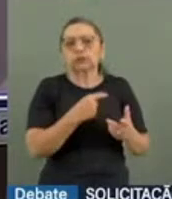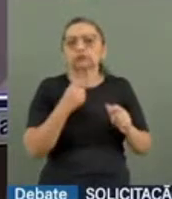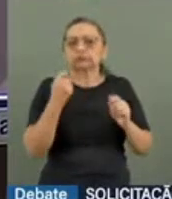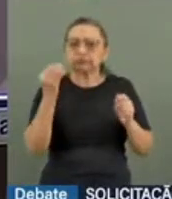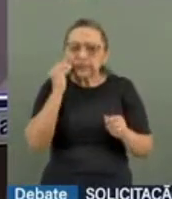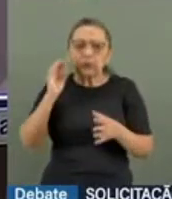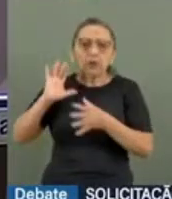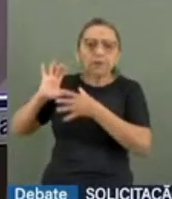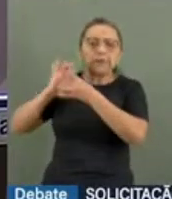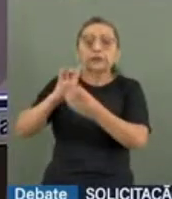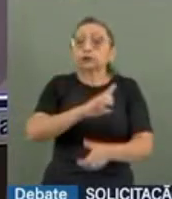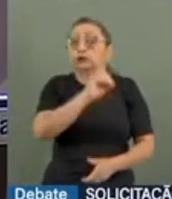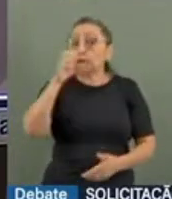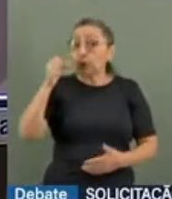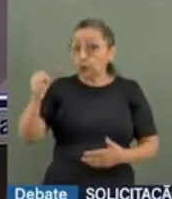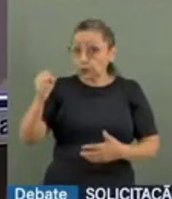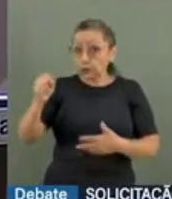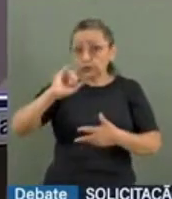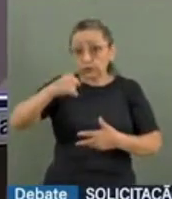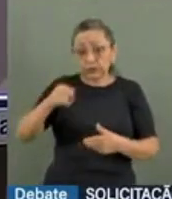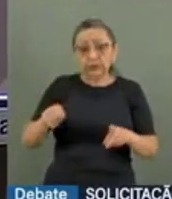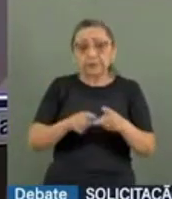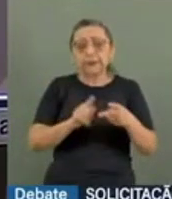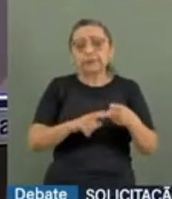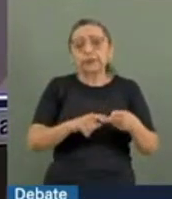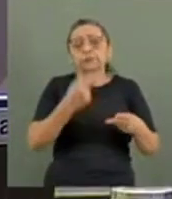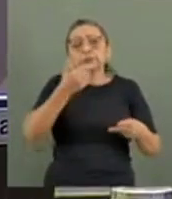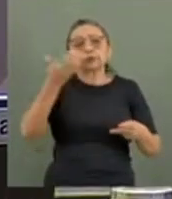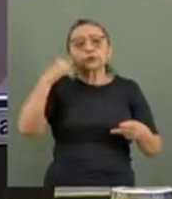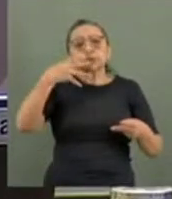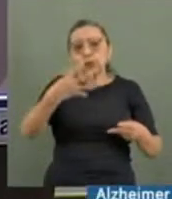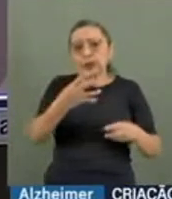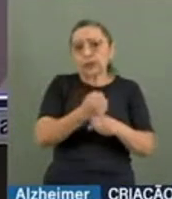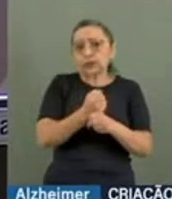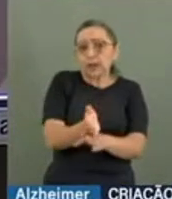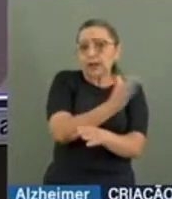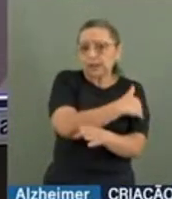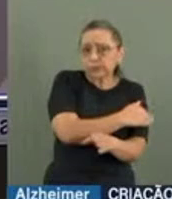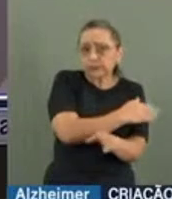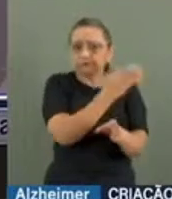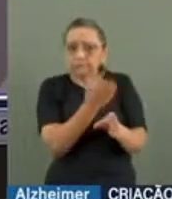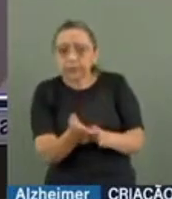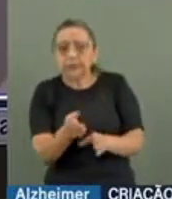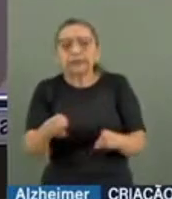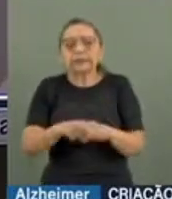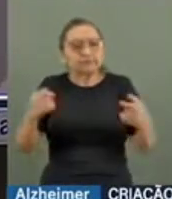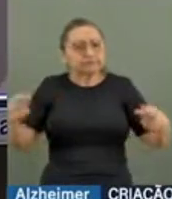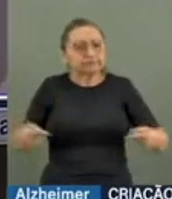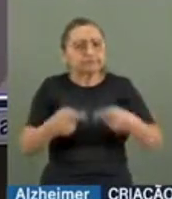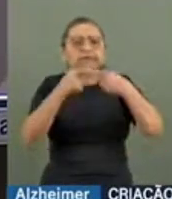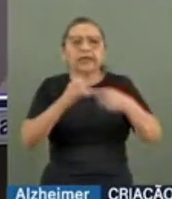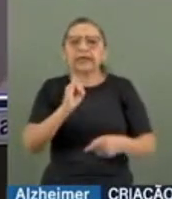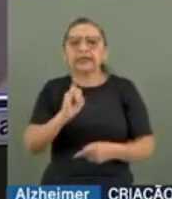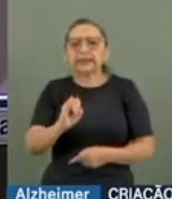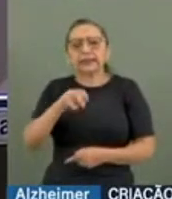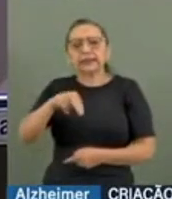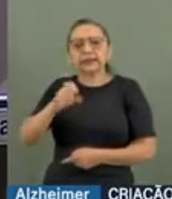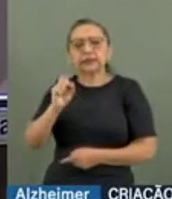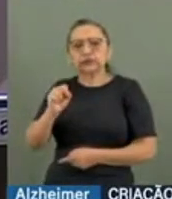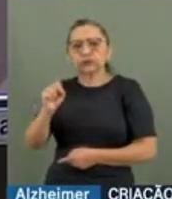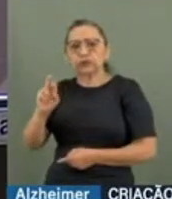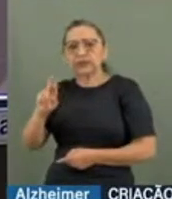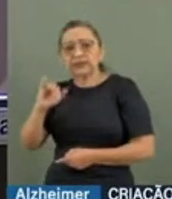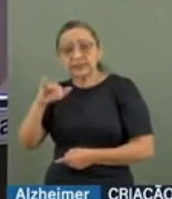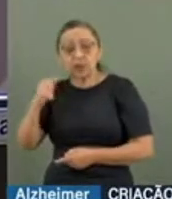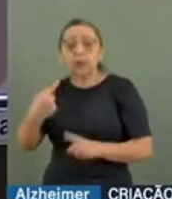Os eventos do 8 de janeiro, os eventos dos últimos 4 anos que condizem à insurreição.